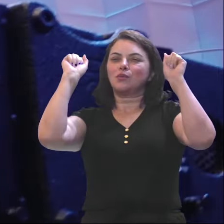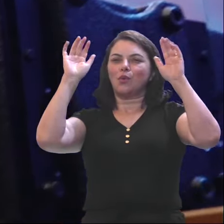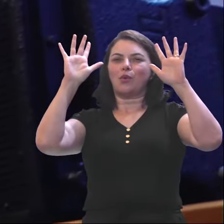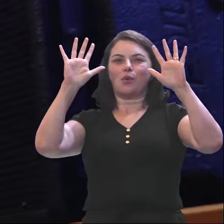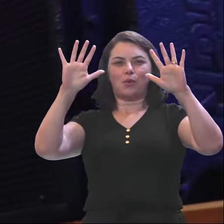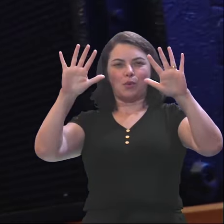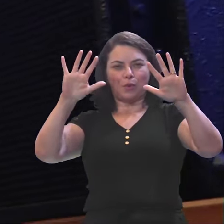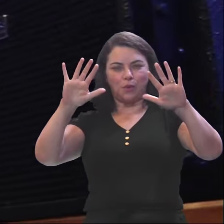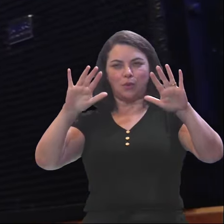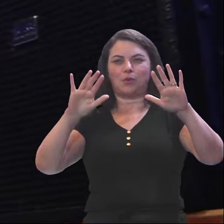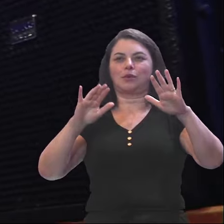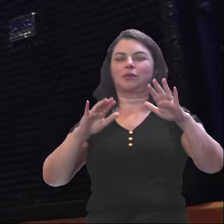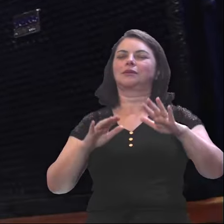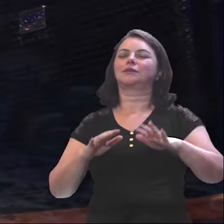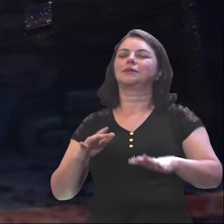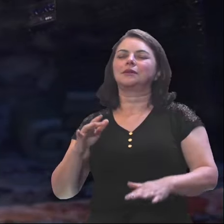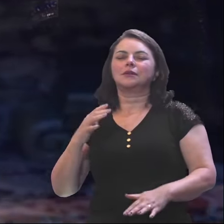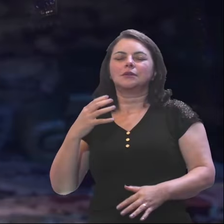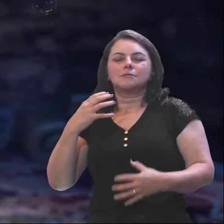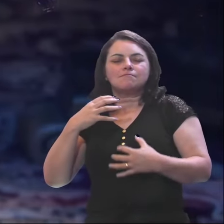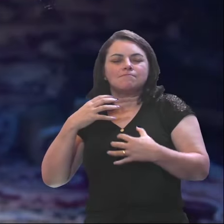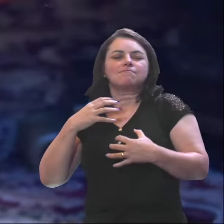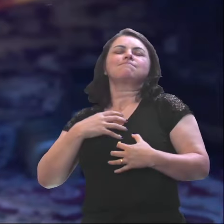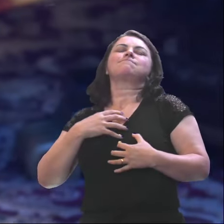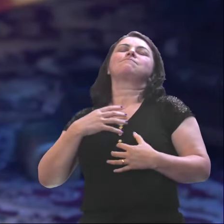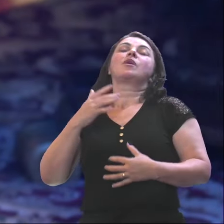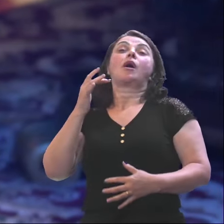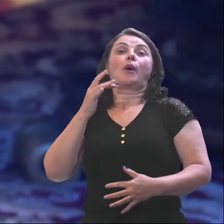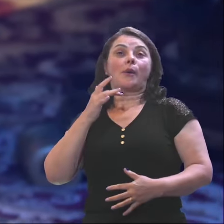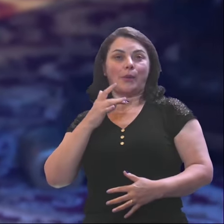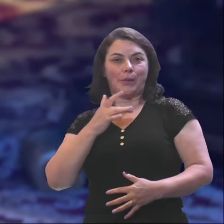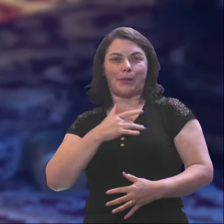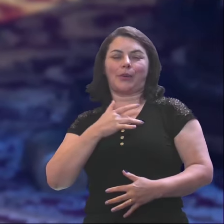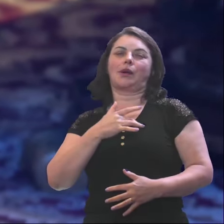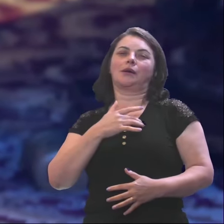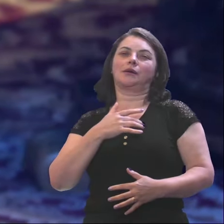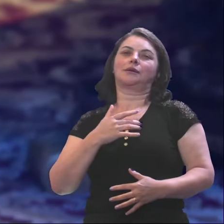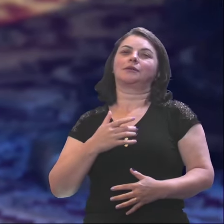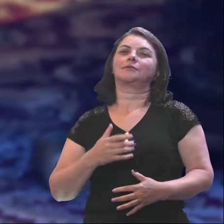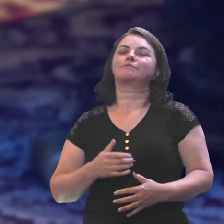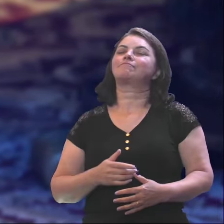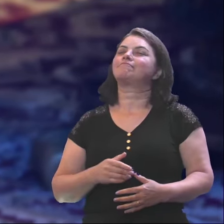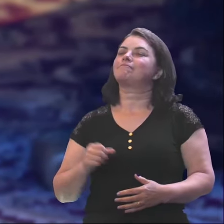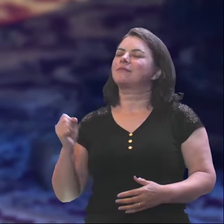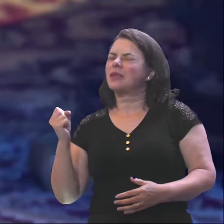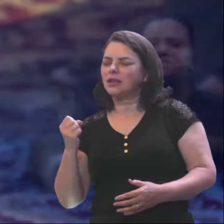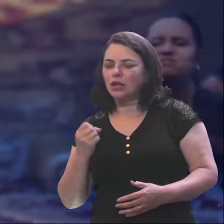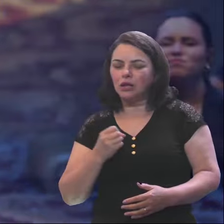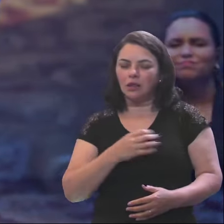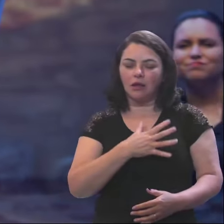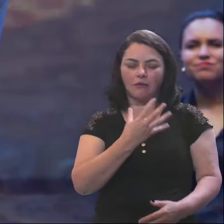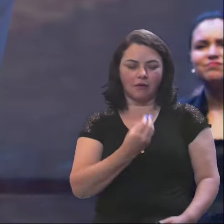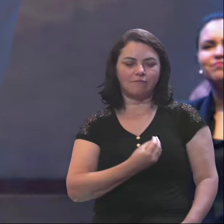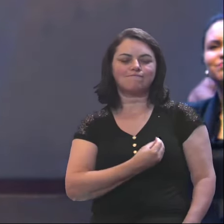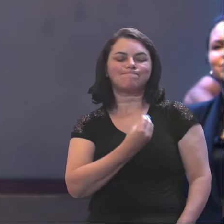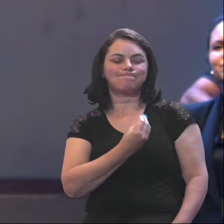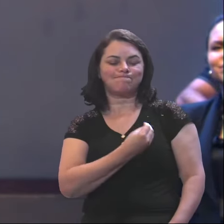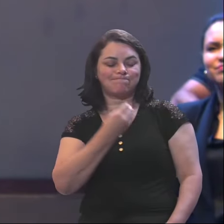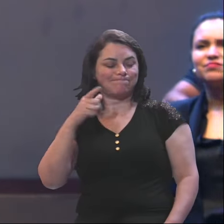eles. Que eles sintam o toque do Senhor, o renovo de Deus. Que eles recebam nova vida